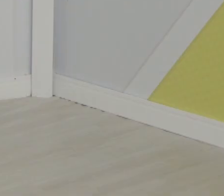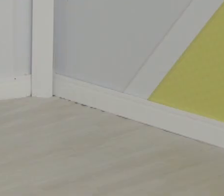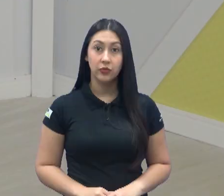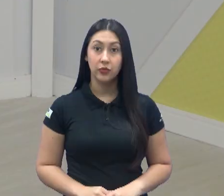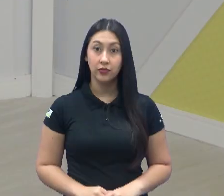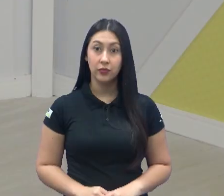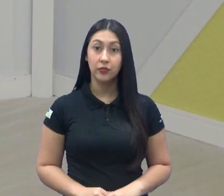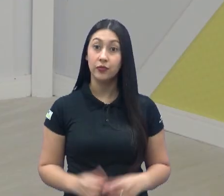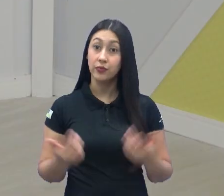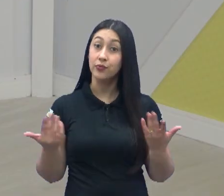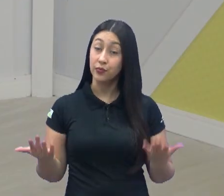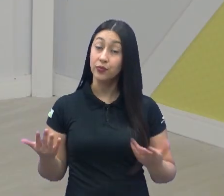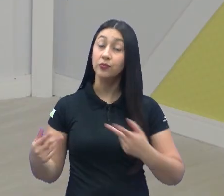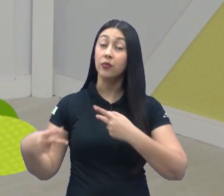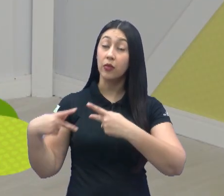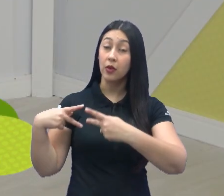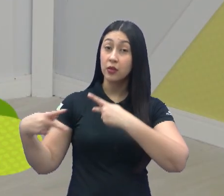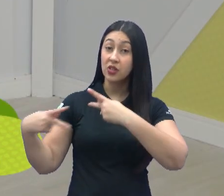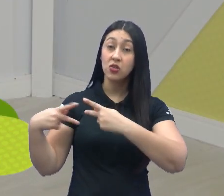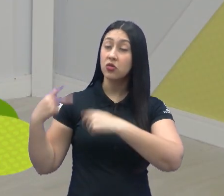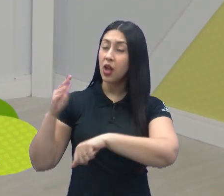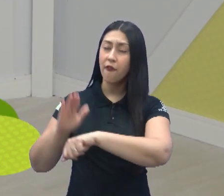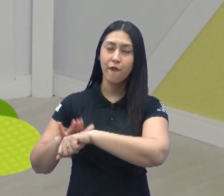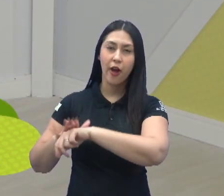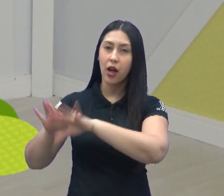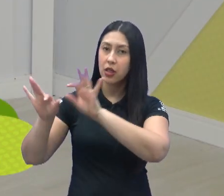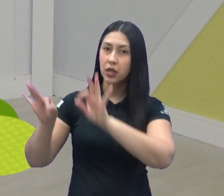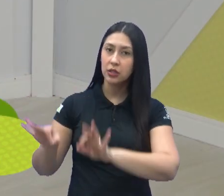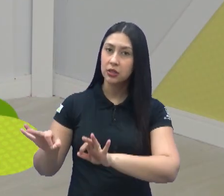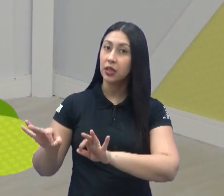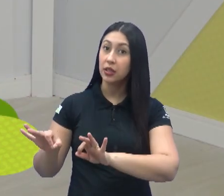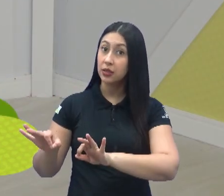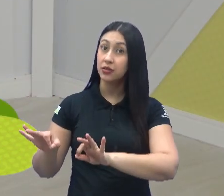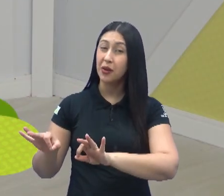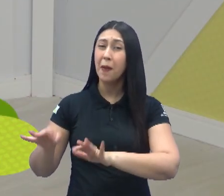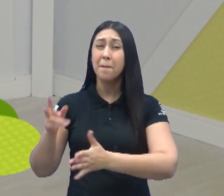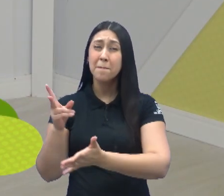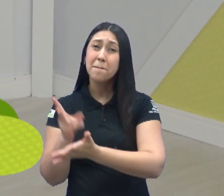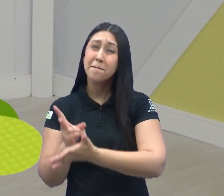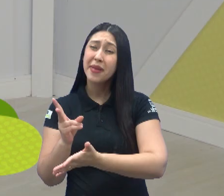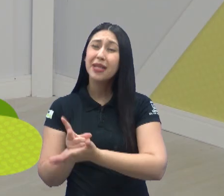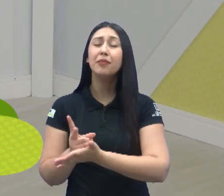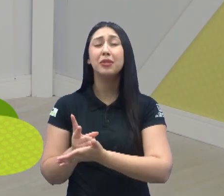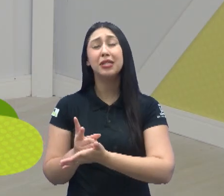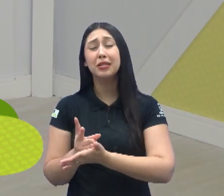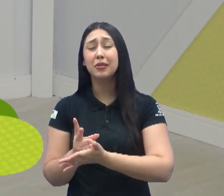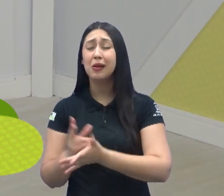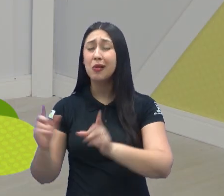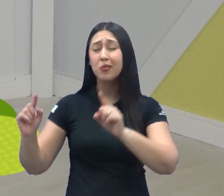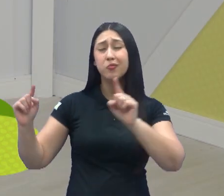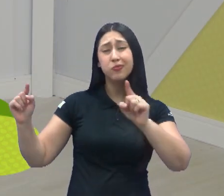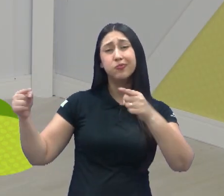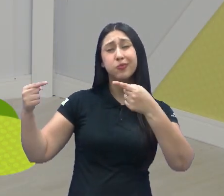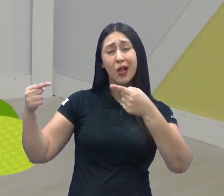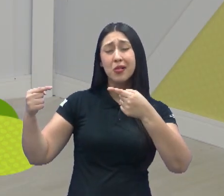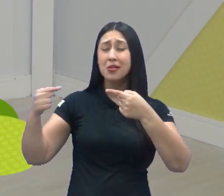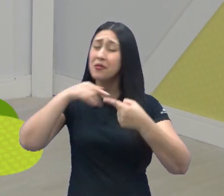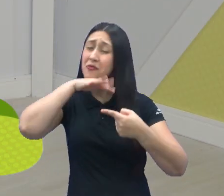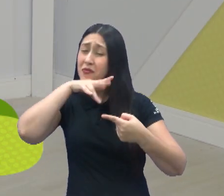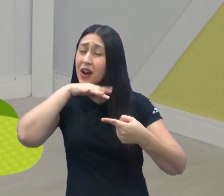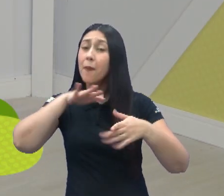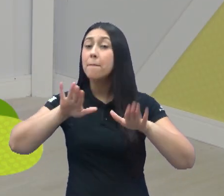Pois é, Paulito, São José fez aquilo que se esperava, em que pese não tenha feito uma grande partida, e dito até pela Lígia, mas o São